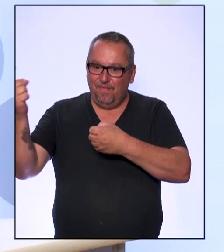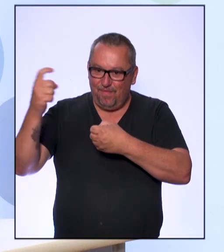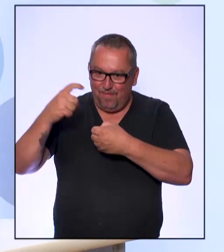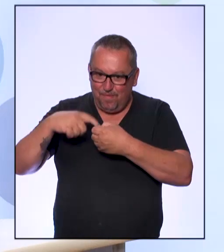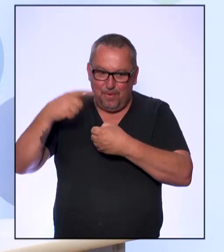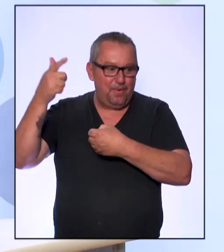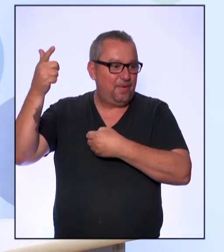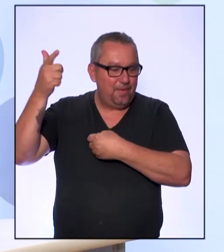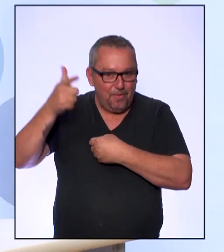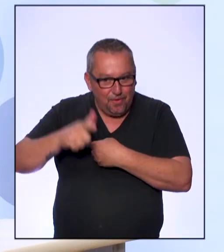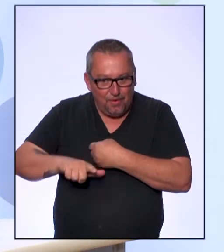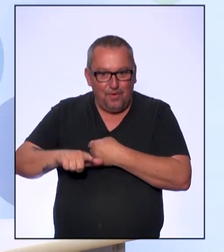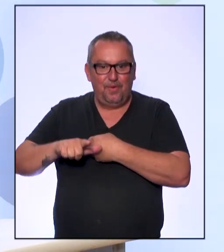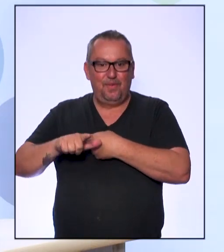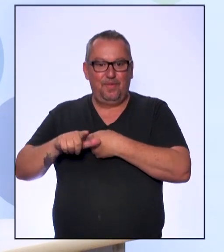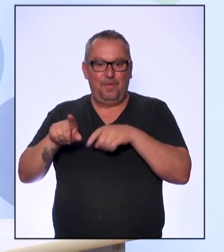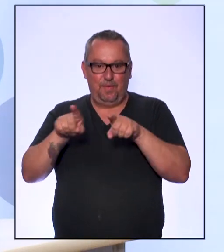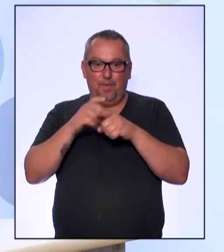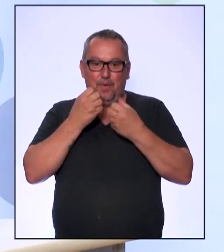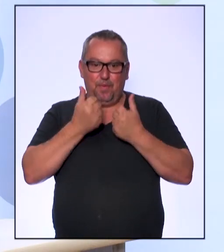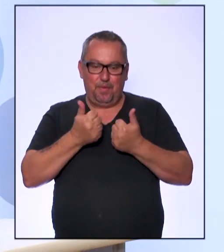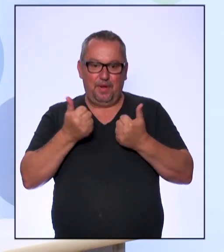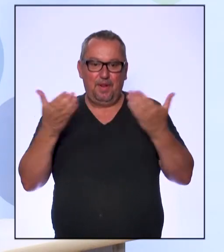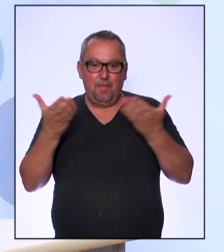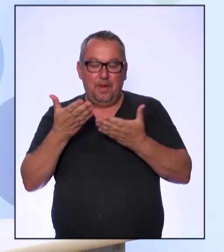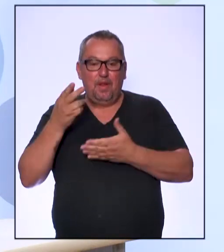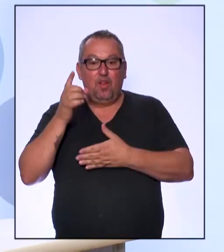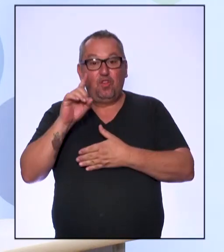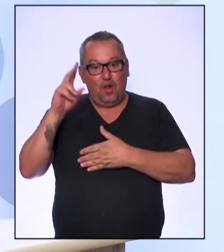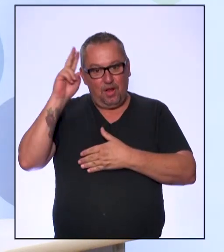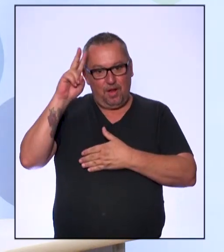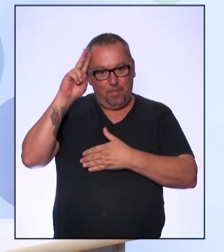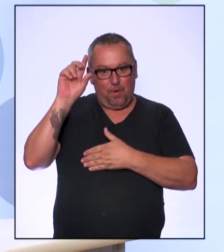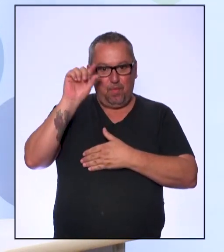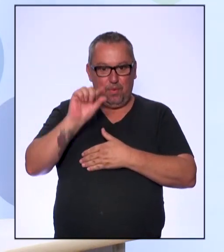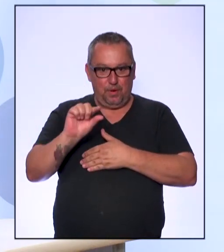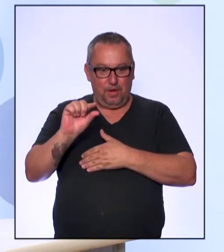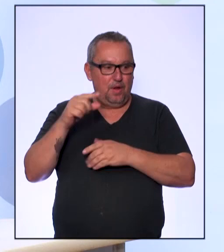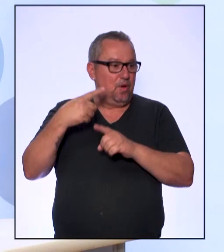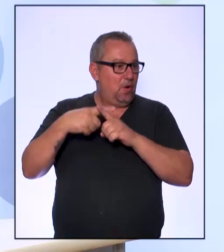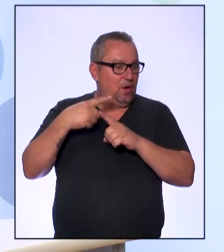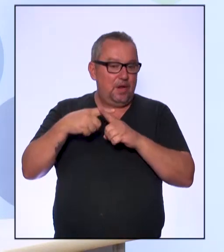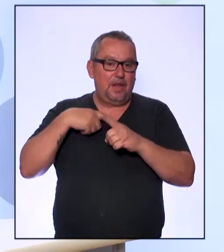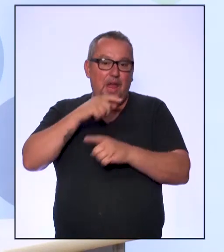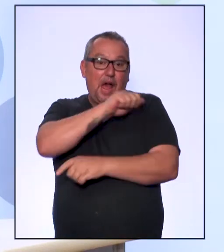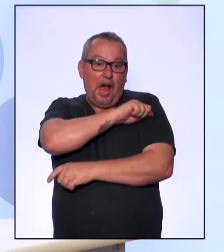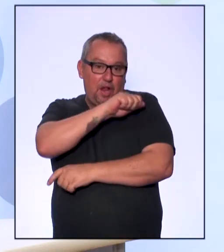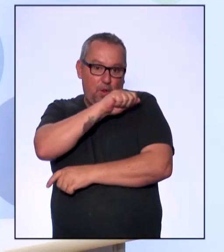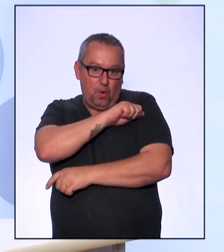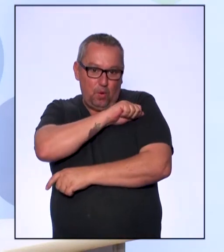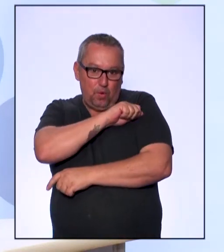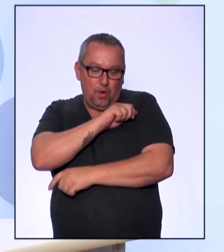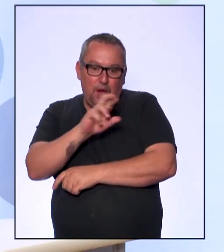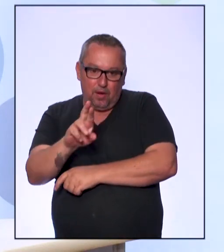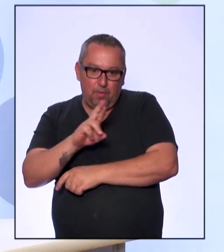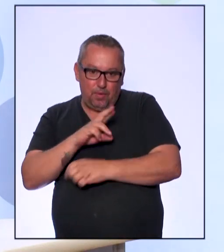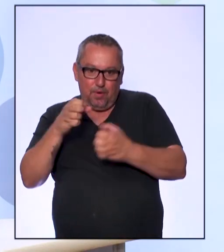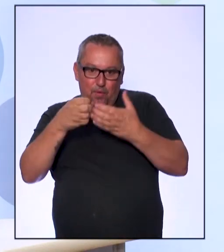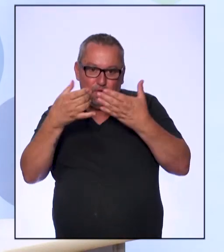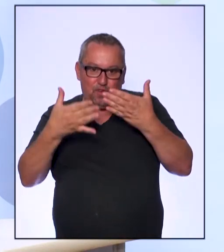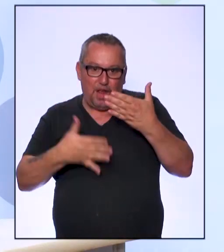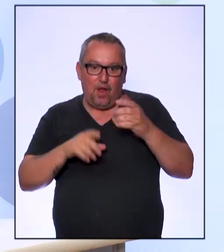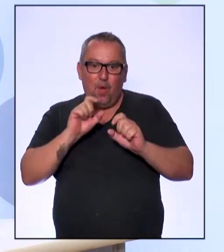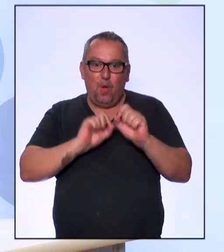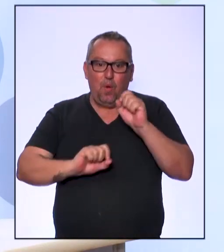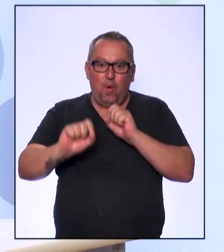Voltamos, muito bem. Vamos só retomar um pouquinho, porque os alunos responderam no chat a